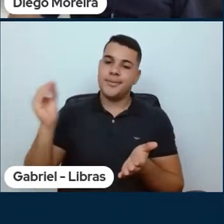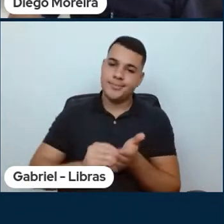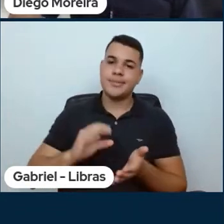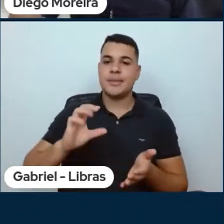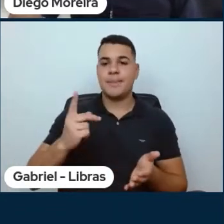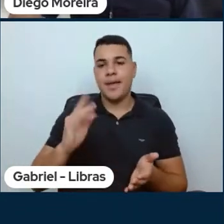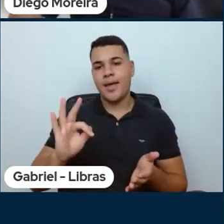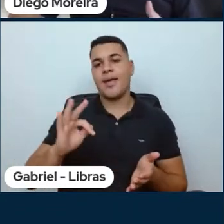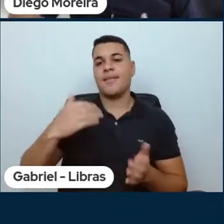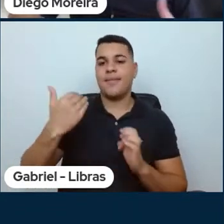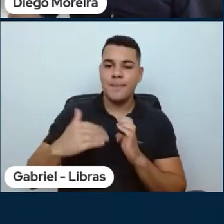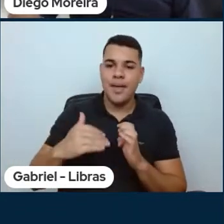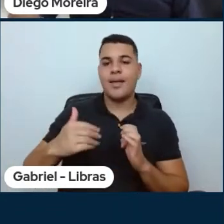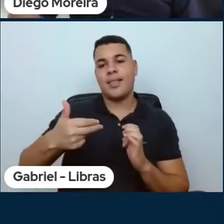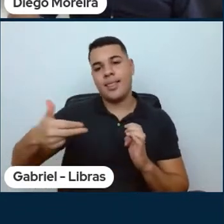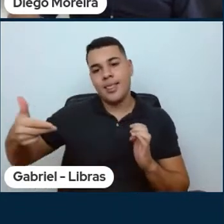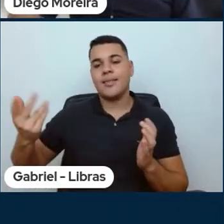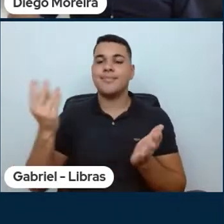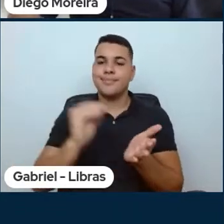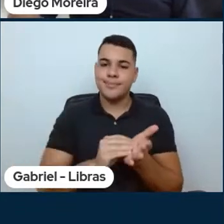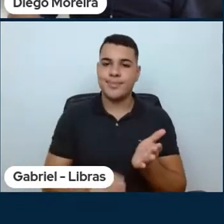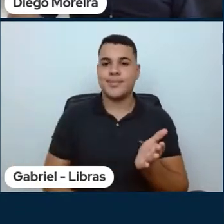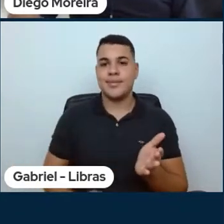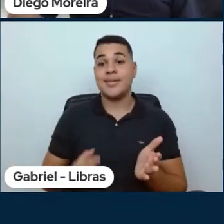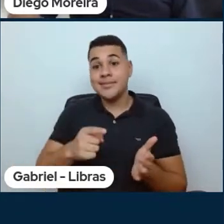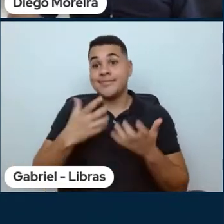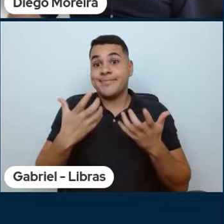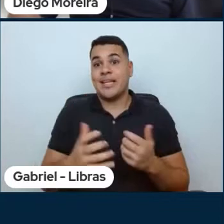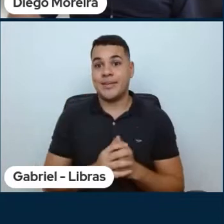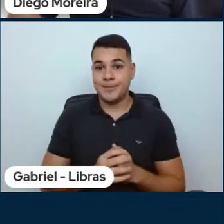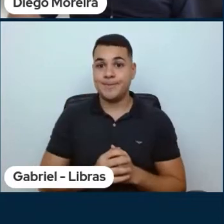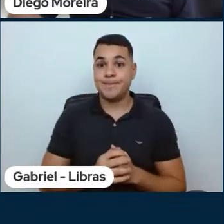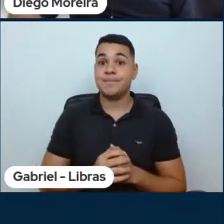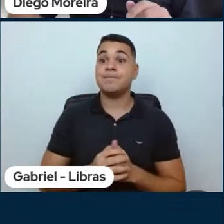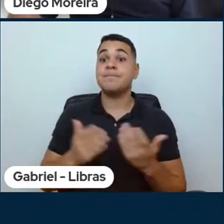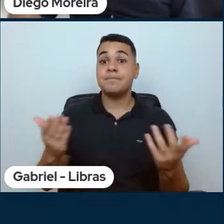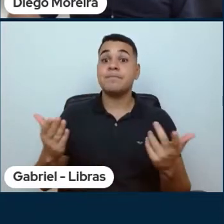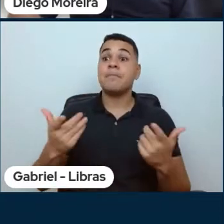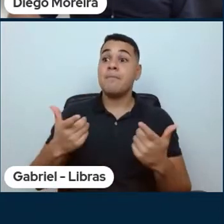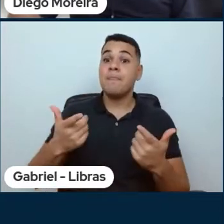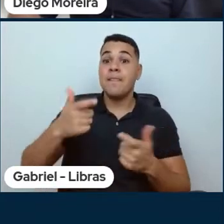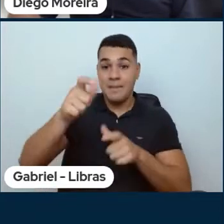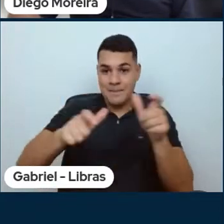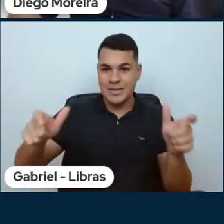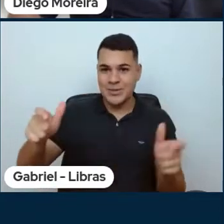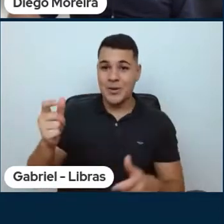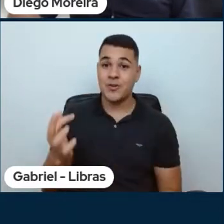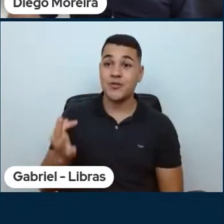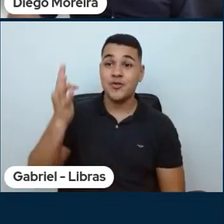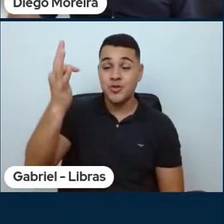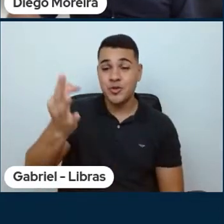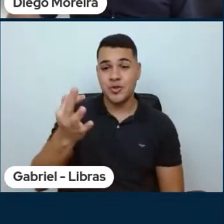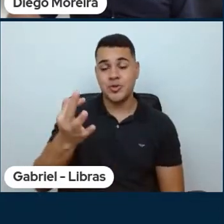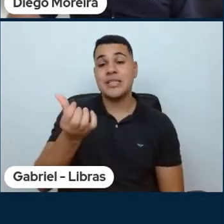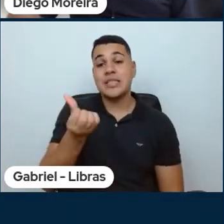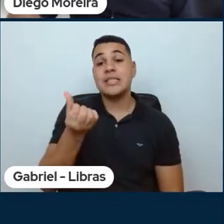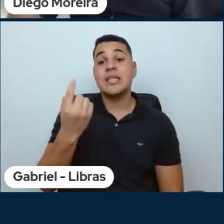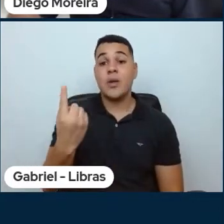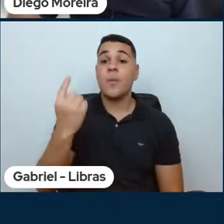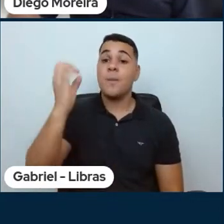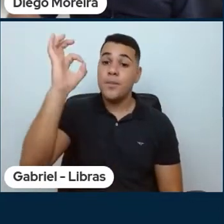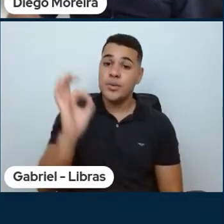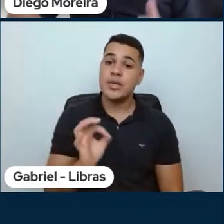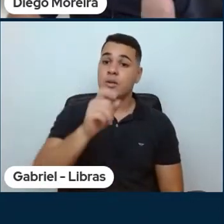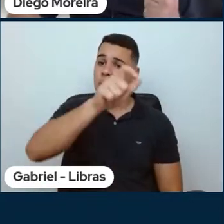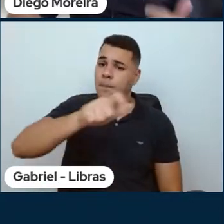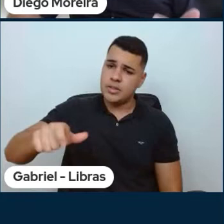né. E olhando para o futuro, 61% esperam que a maioria das suas futuras interações de serviço